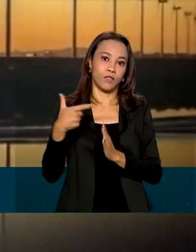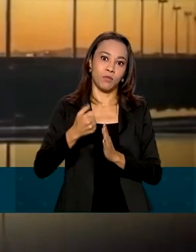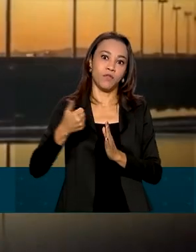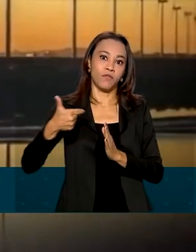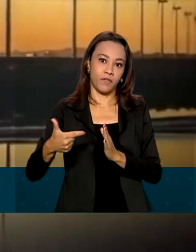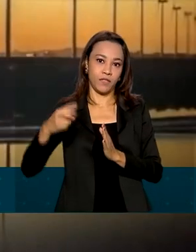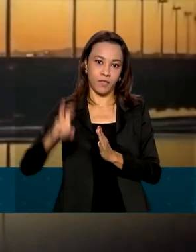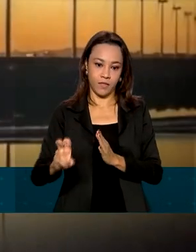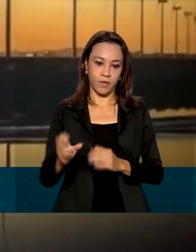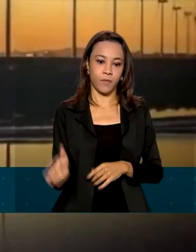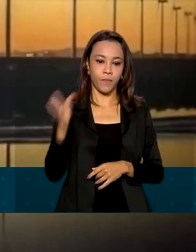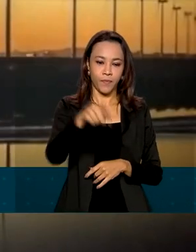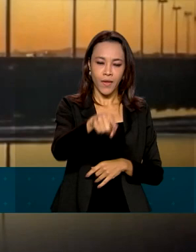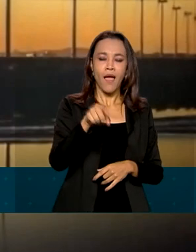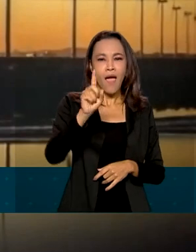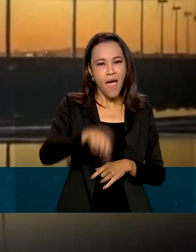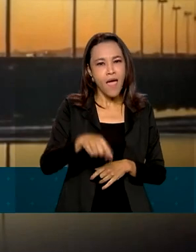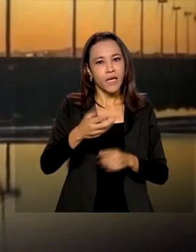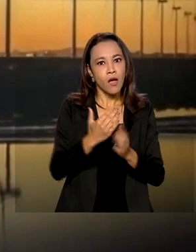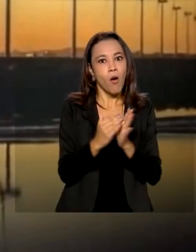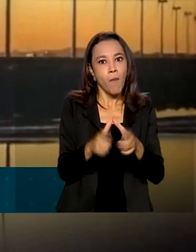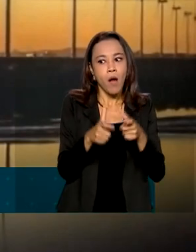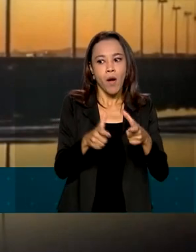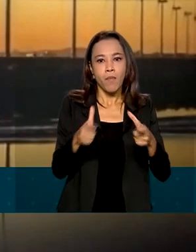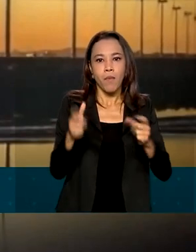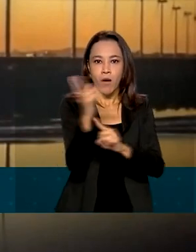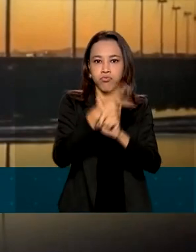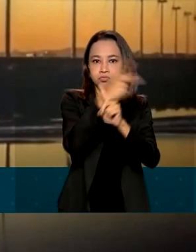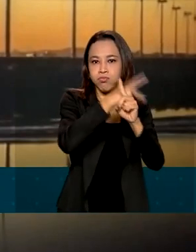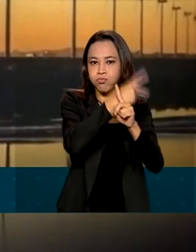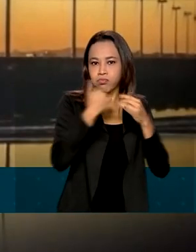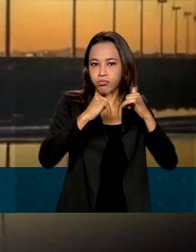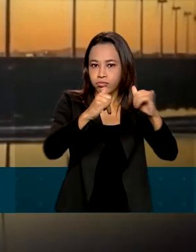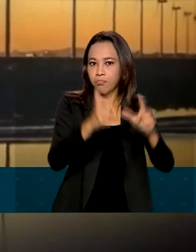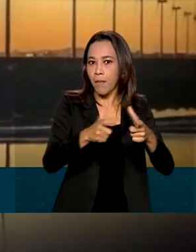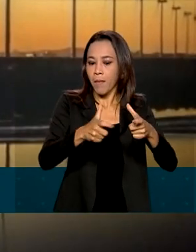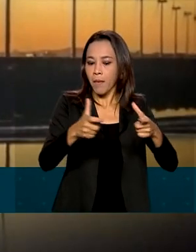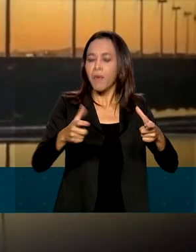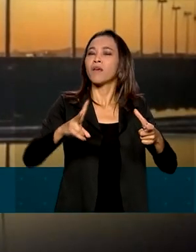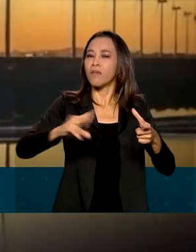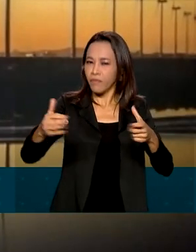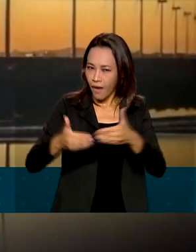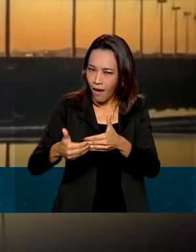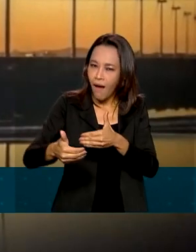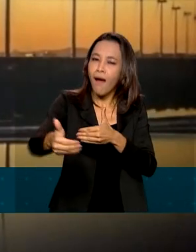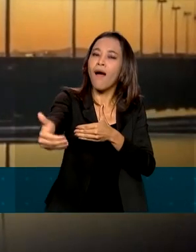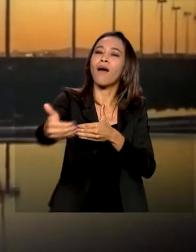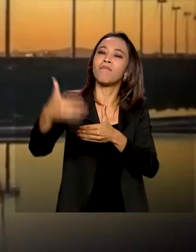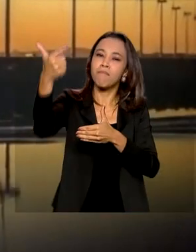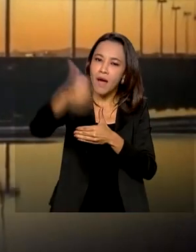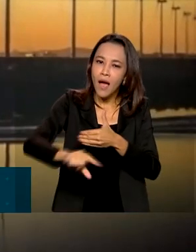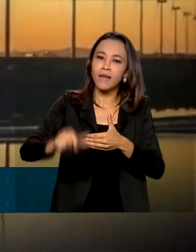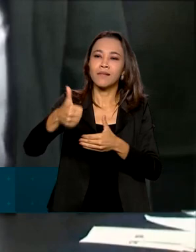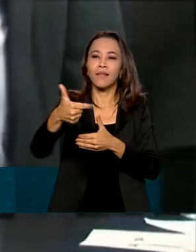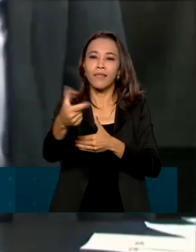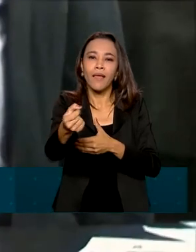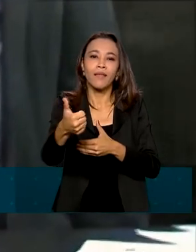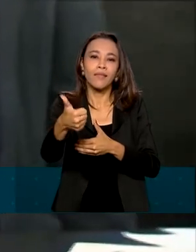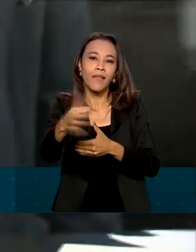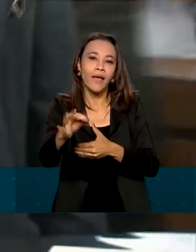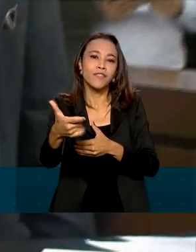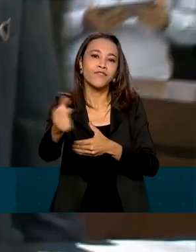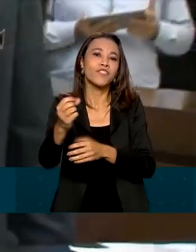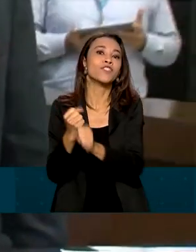é a fonte que mais cresceu nos últimos dez anos e é uma das fontes que mais vai crescer nos próximos 10 20 anos